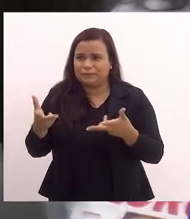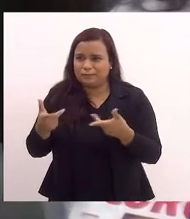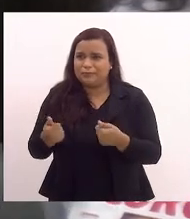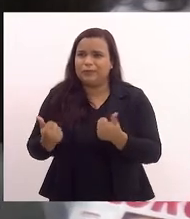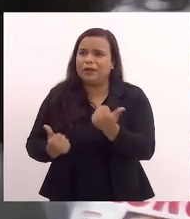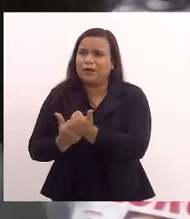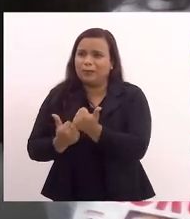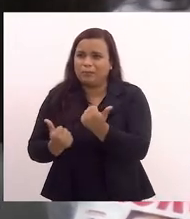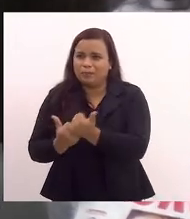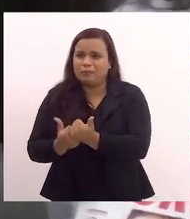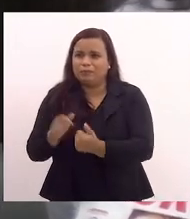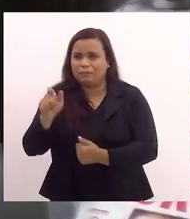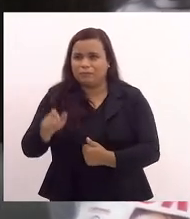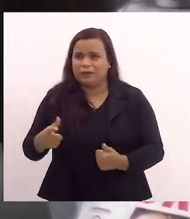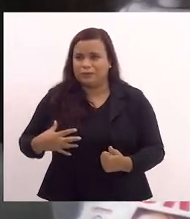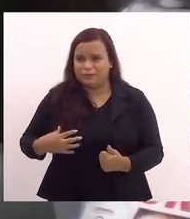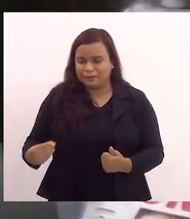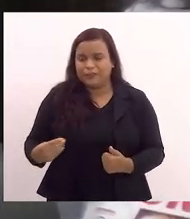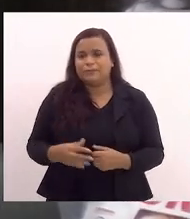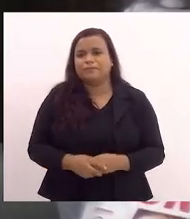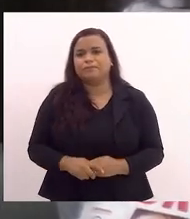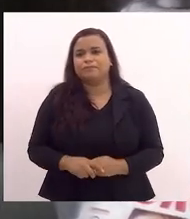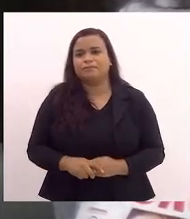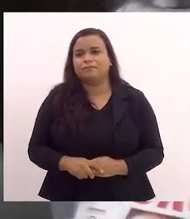apoio para a Flor nesse tempo.